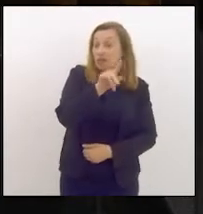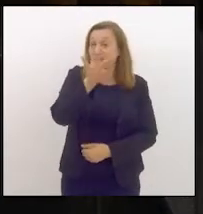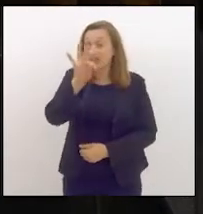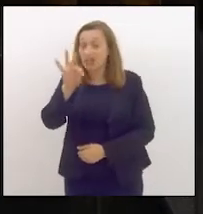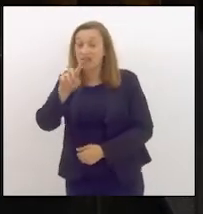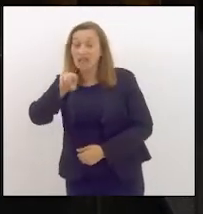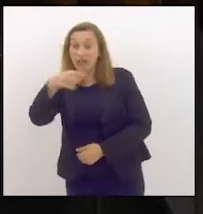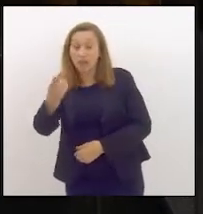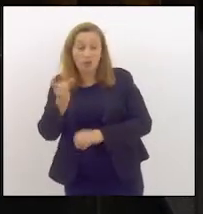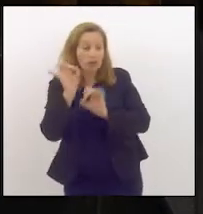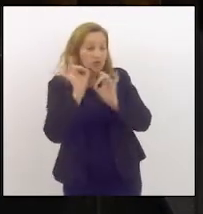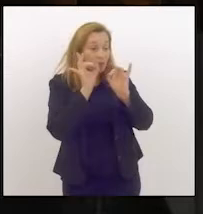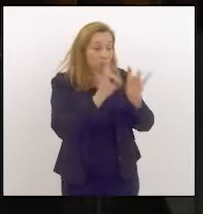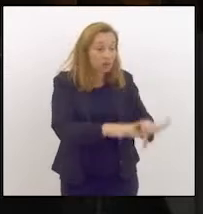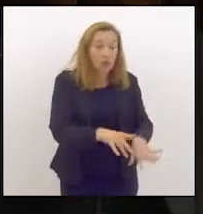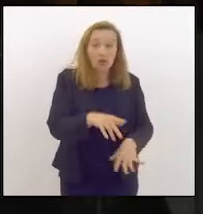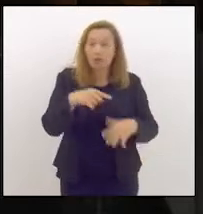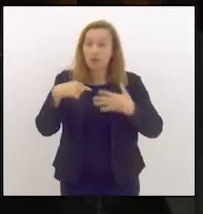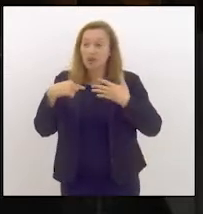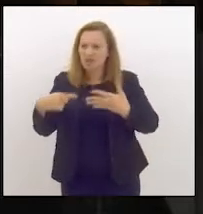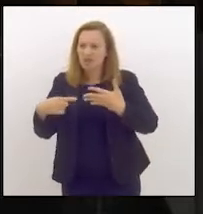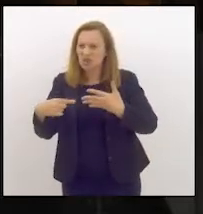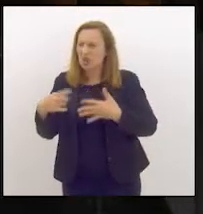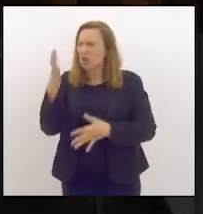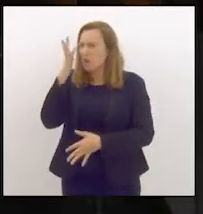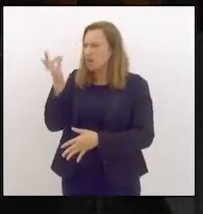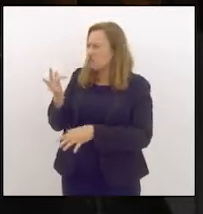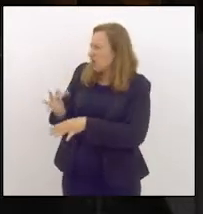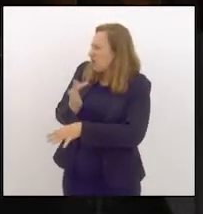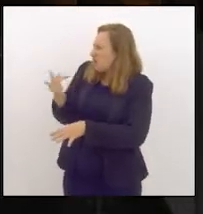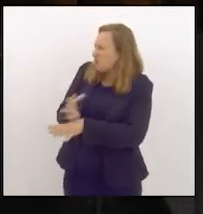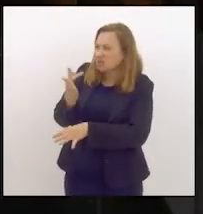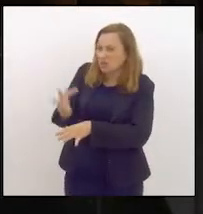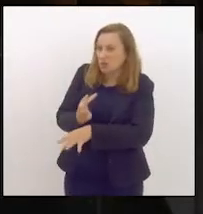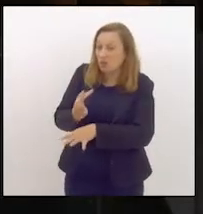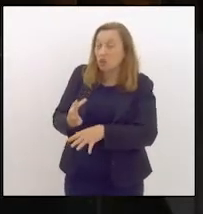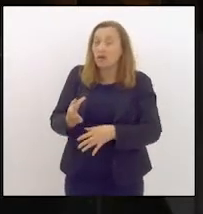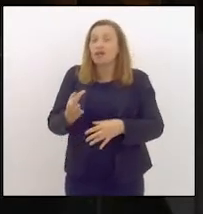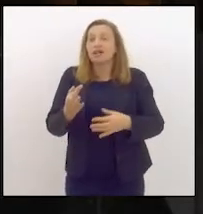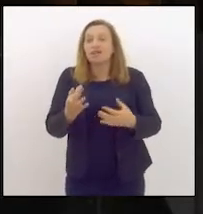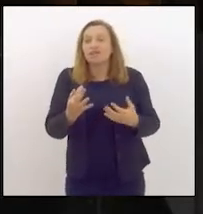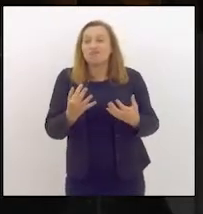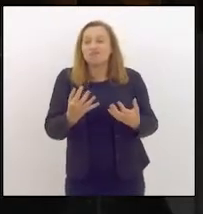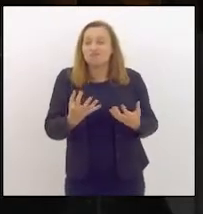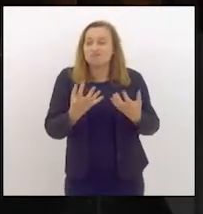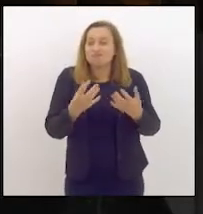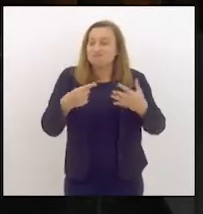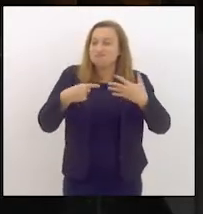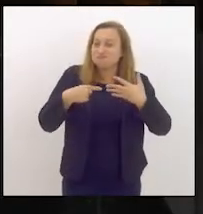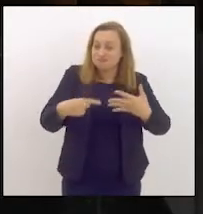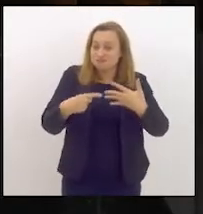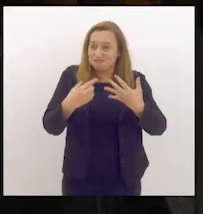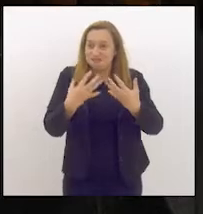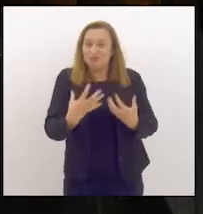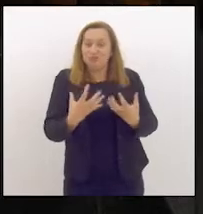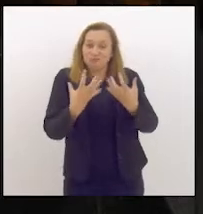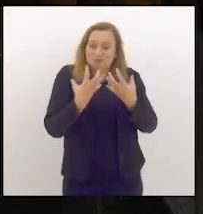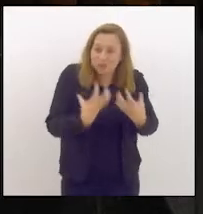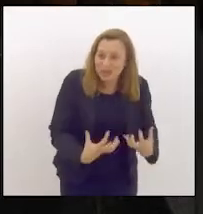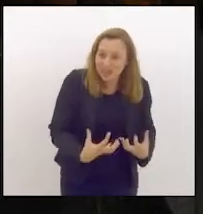ele abandonou o PSOL talvez por não ter aguentado o pessoal que é muita gente chata no PSOL e foi para um partido